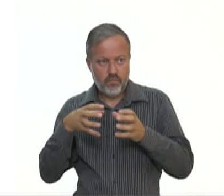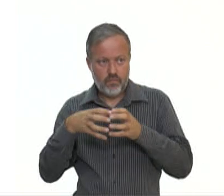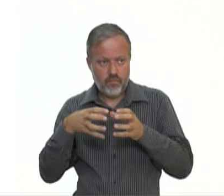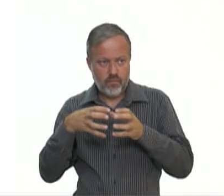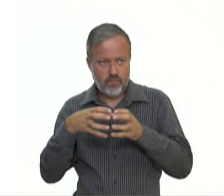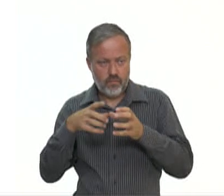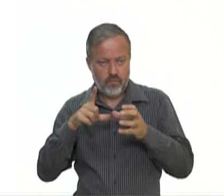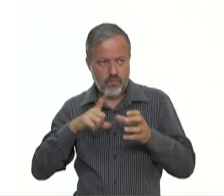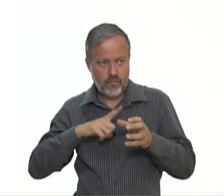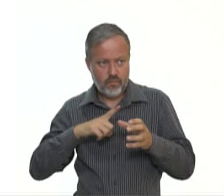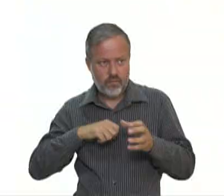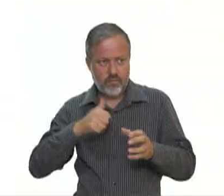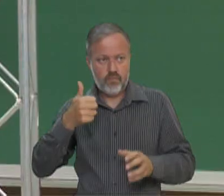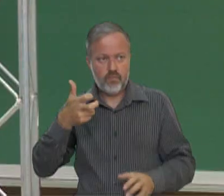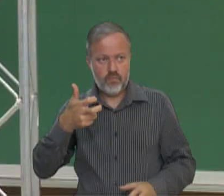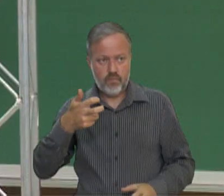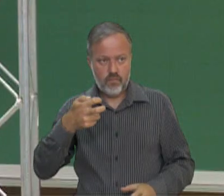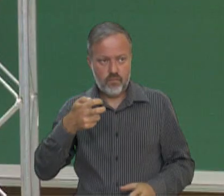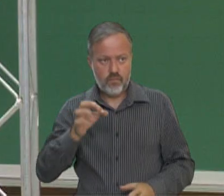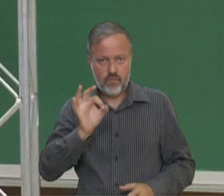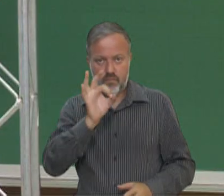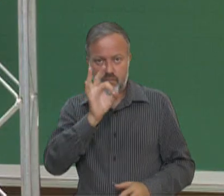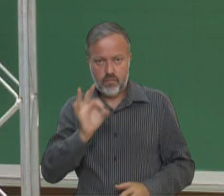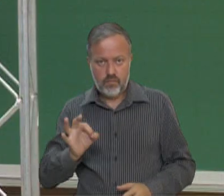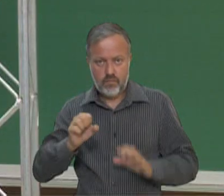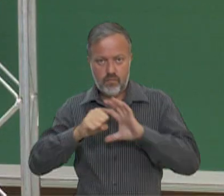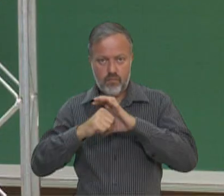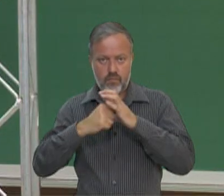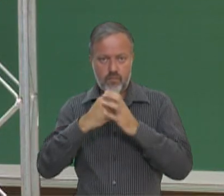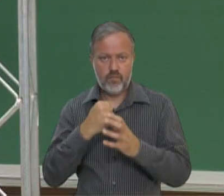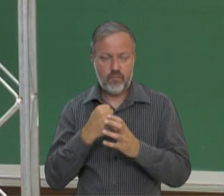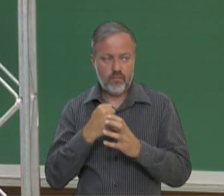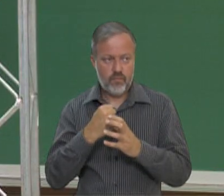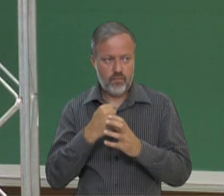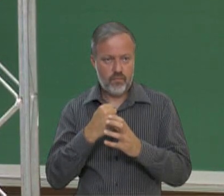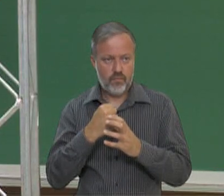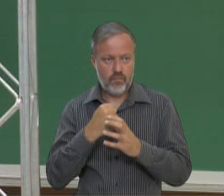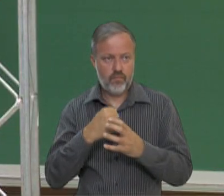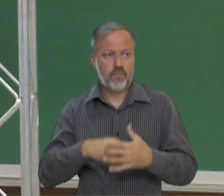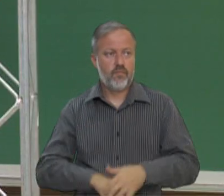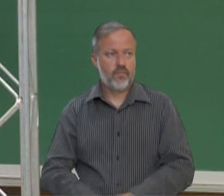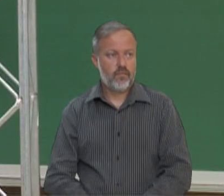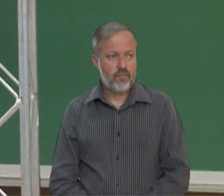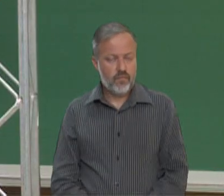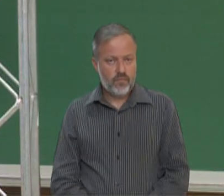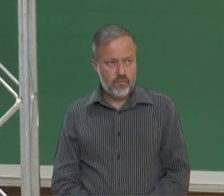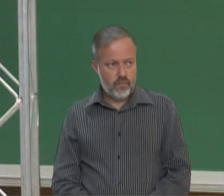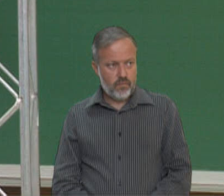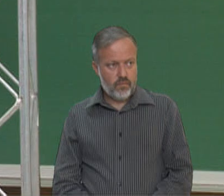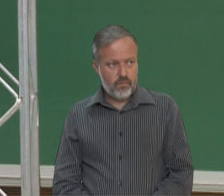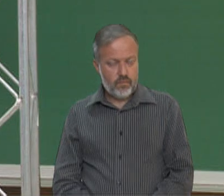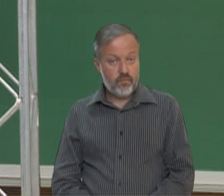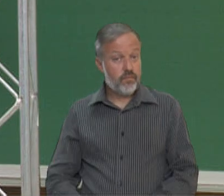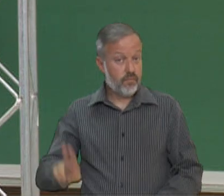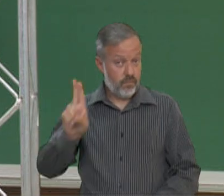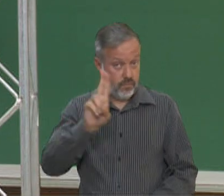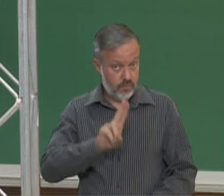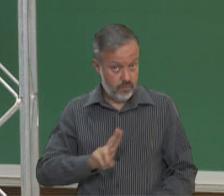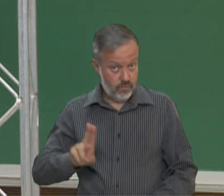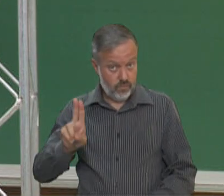que acumula el 15% de los contagios. O que essa notícia diz para a gente? Que o uso de